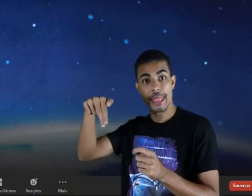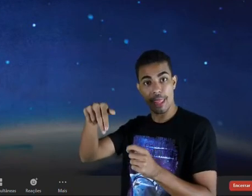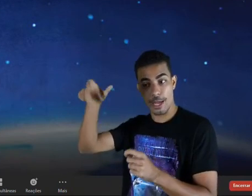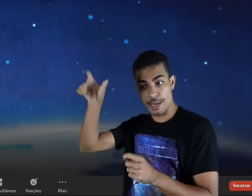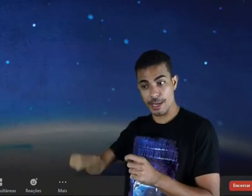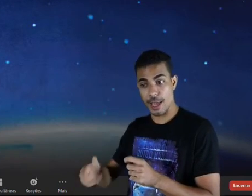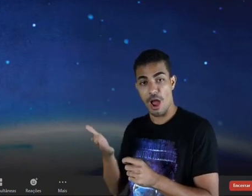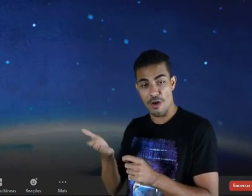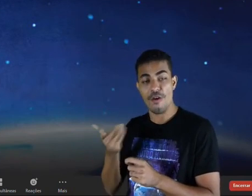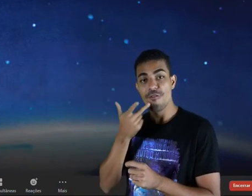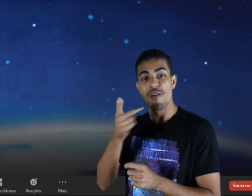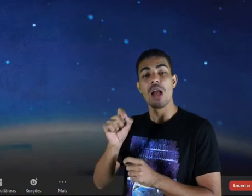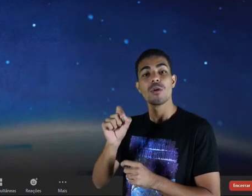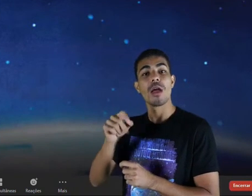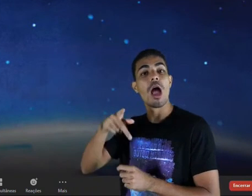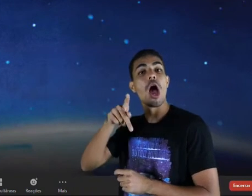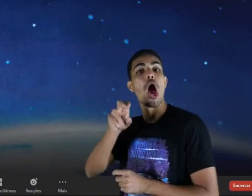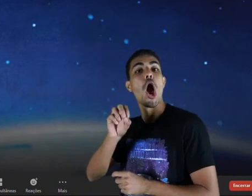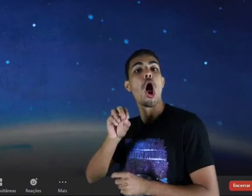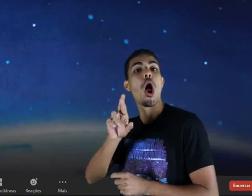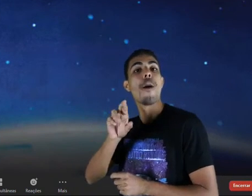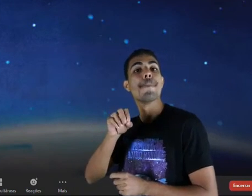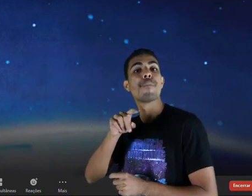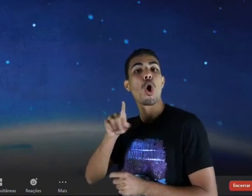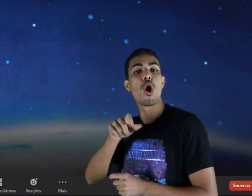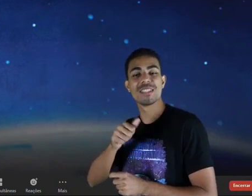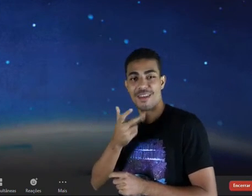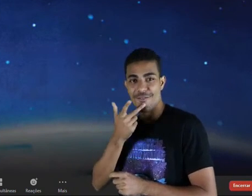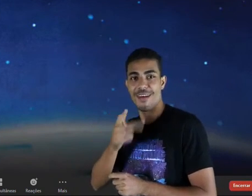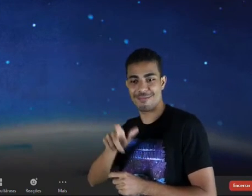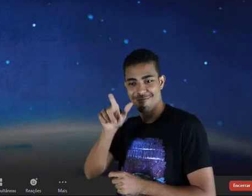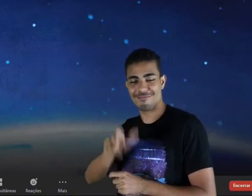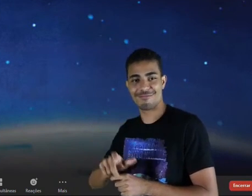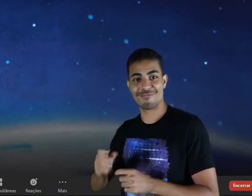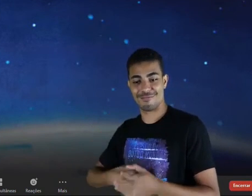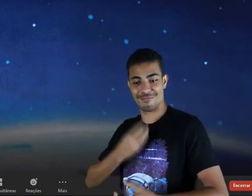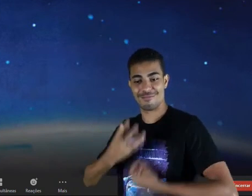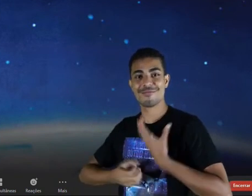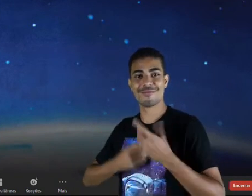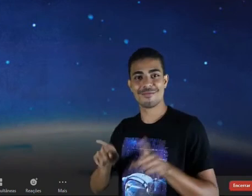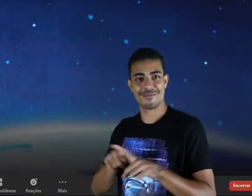prosa. Quando ele fala das coisas celestiais, ele fala em poesia.